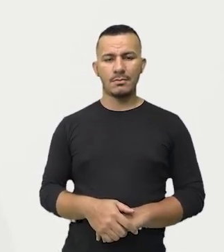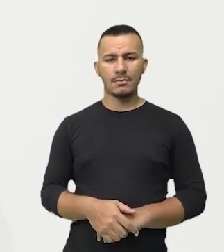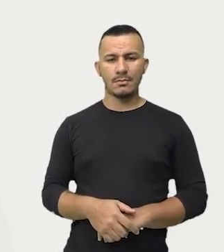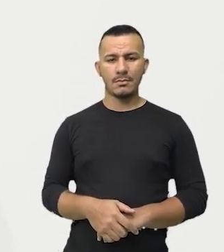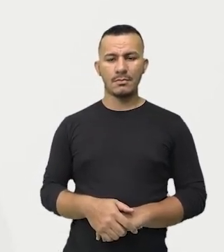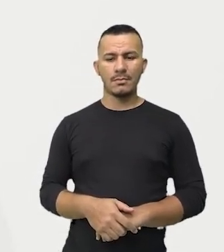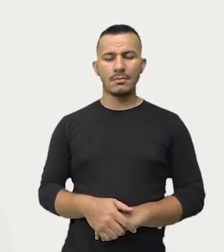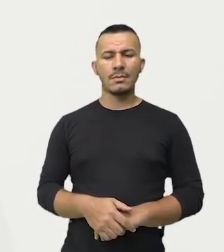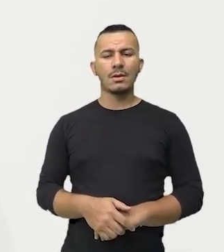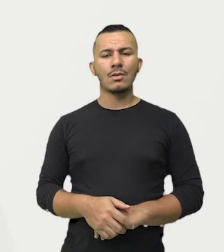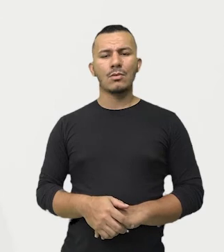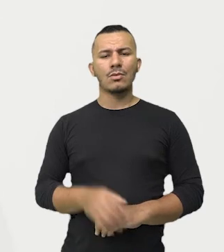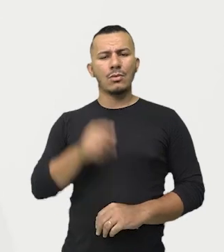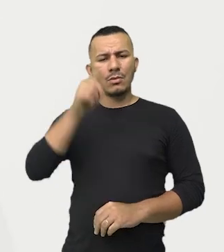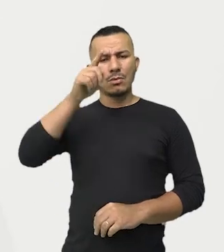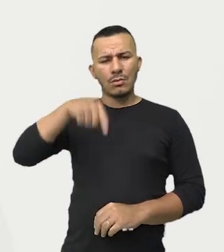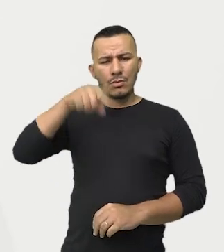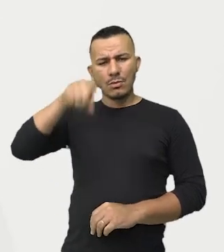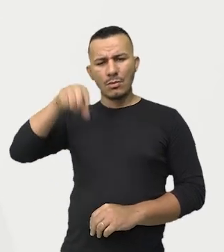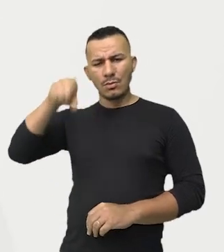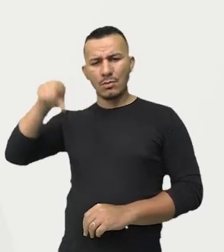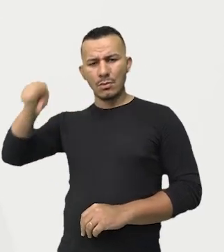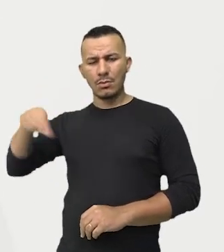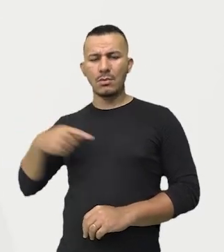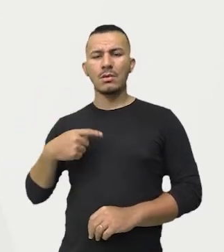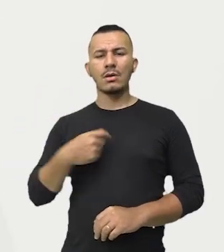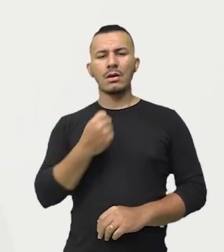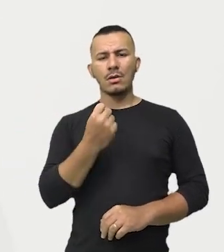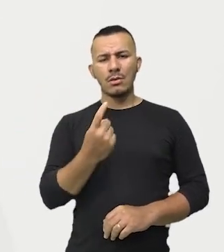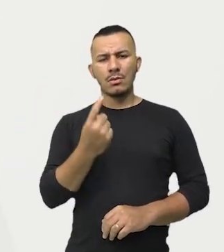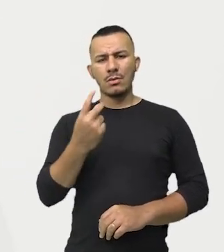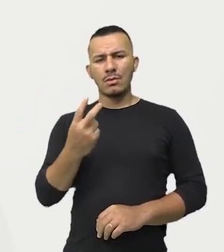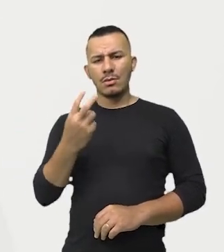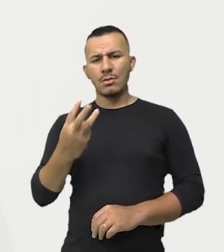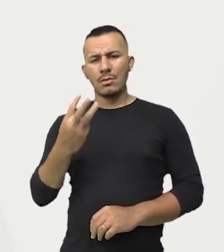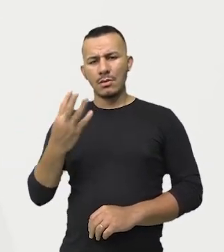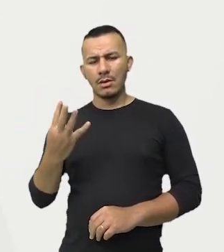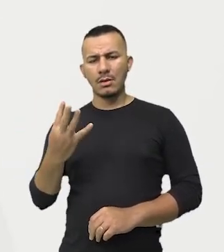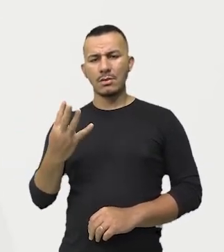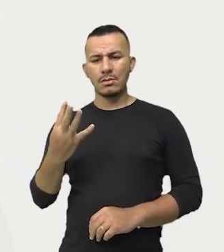3,1, vai contar os tracinhos. 3,1, 2, 3.